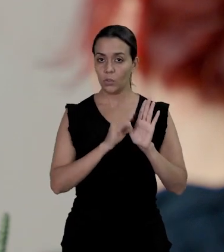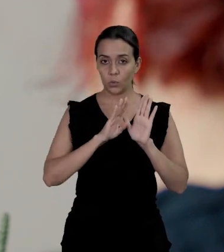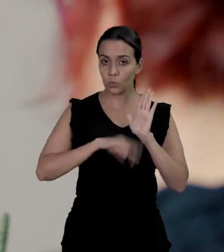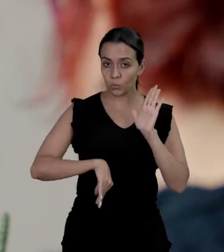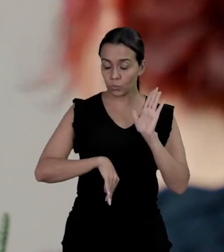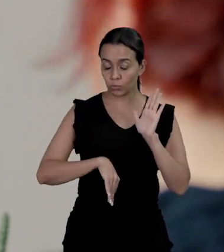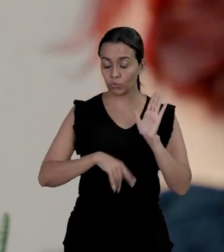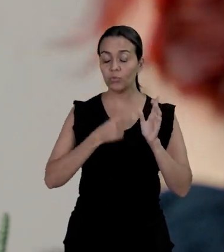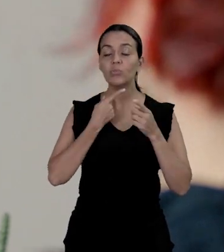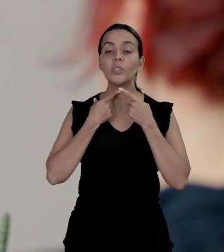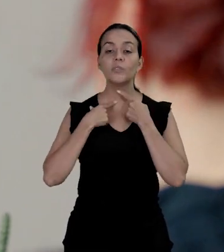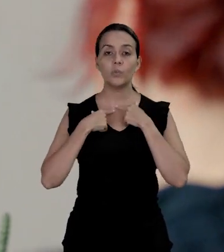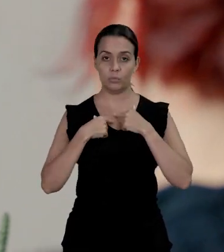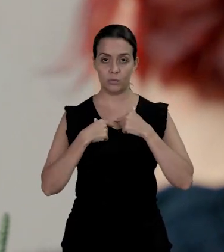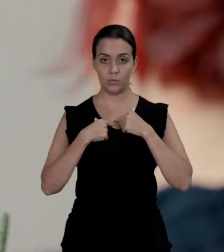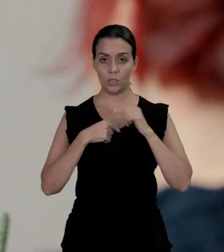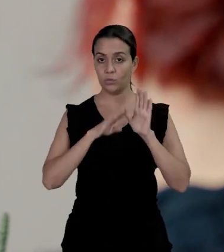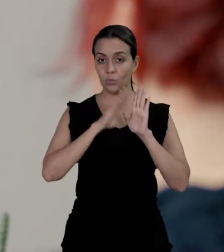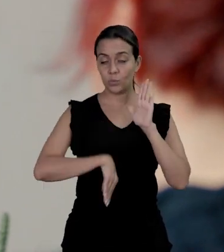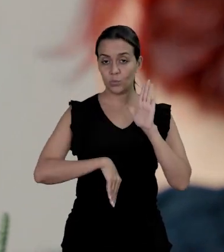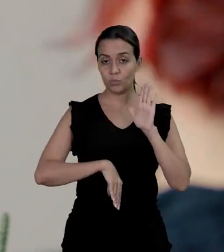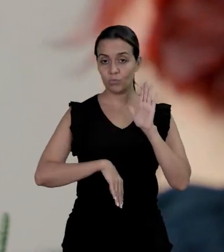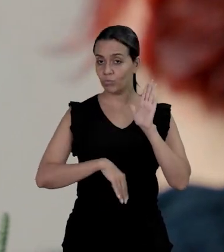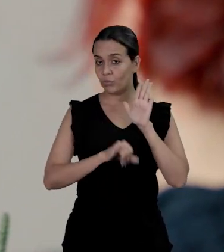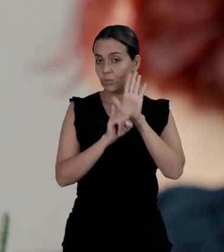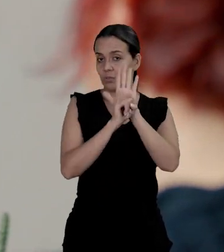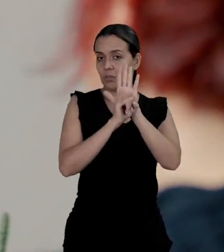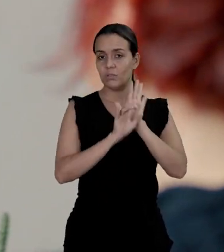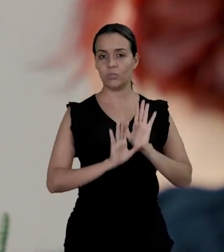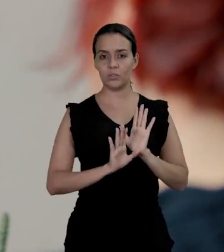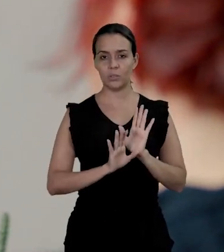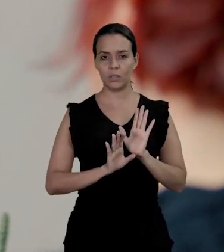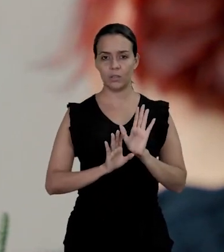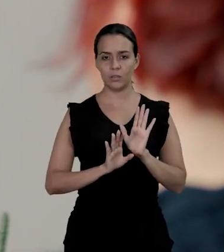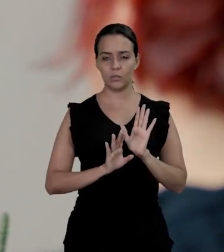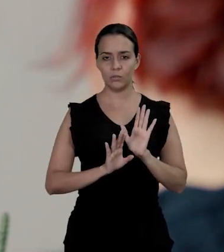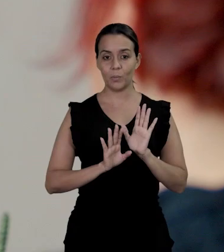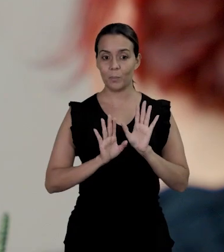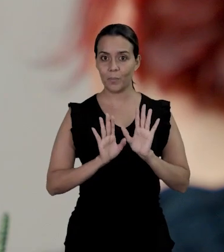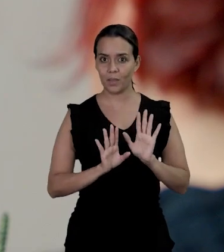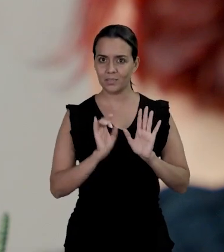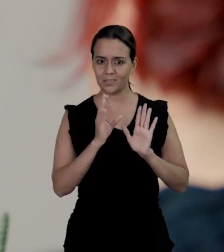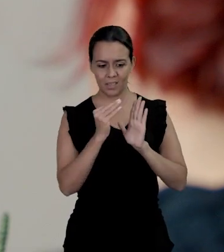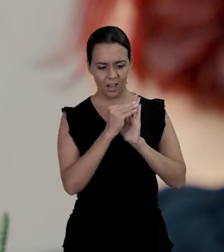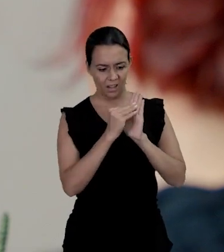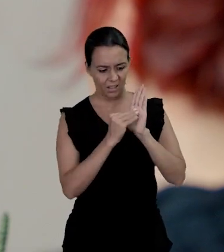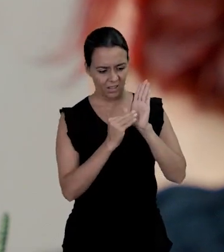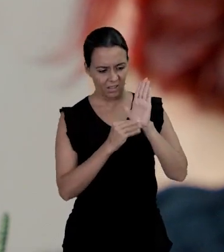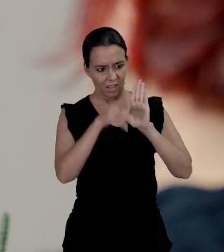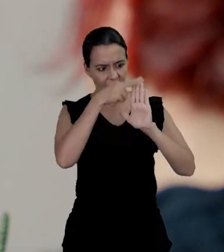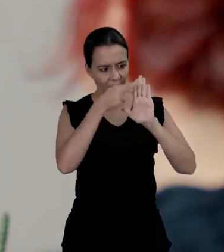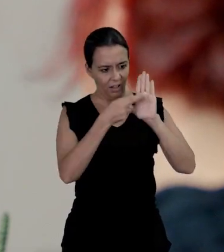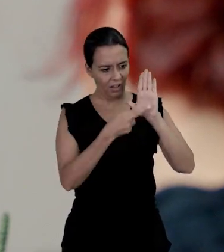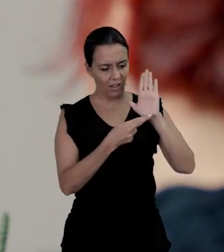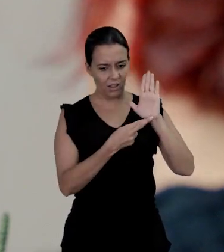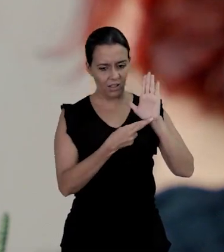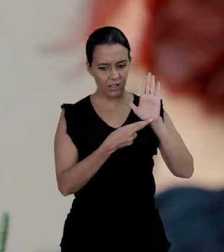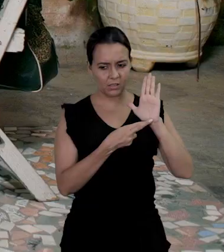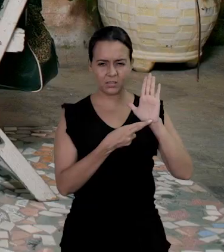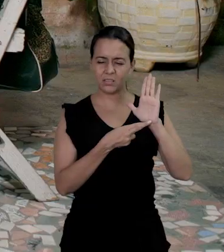desejo ou a identificação. Isso faz a pessoa reprimir o desejo e a